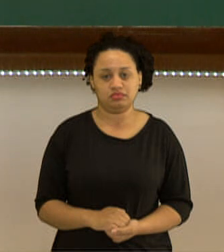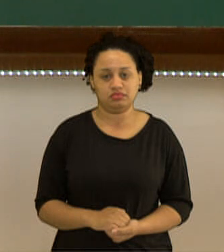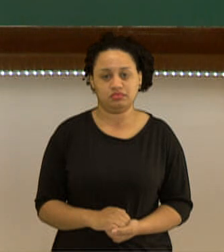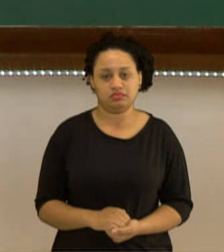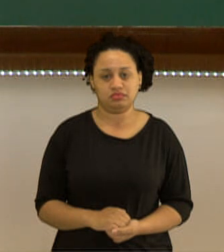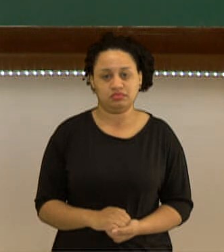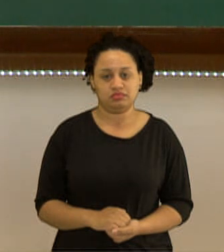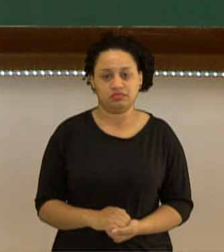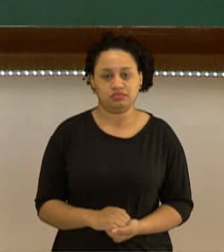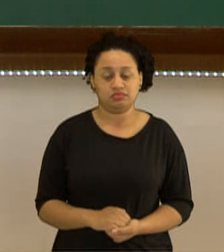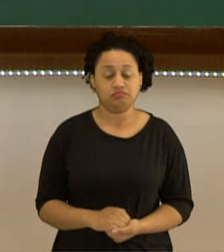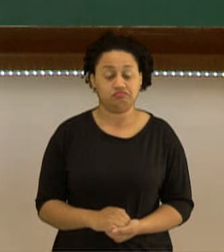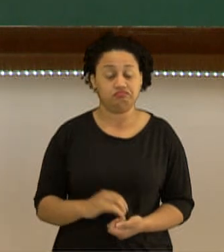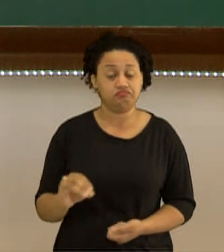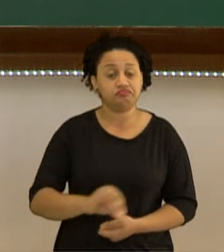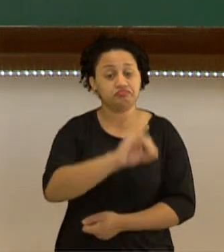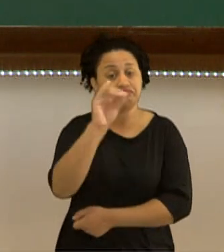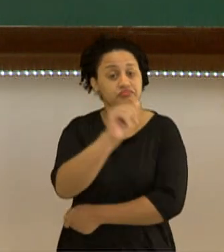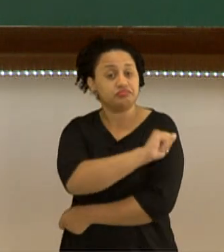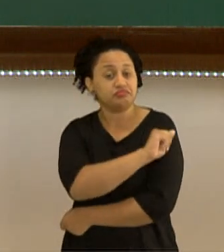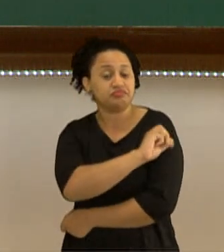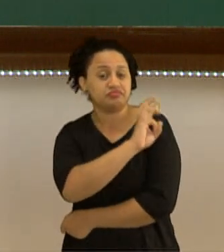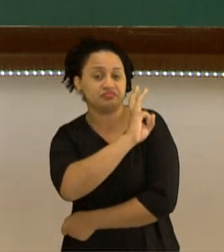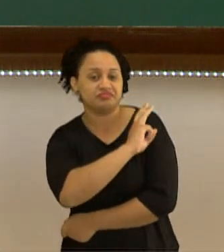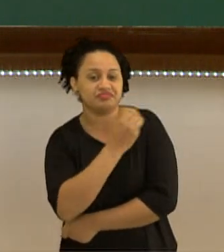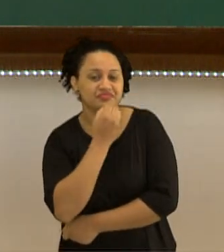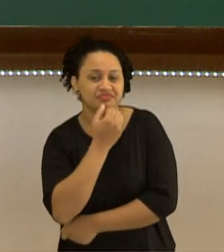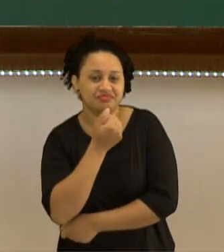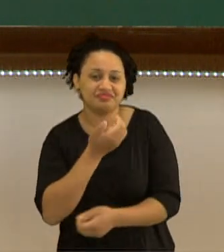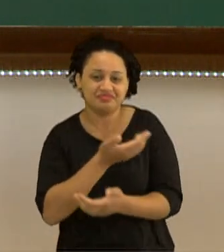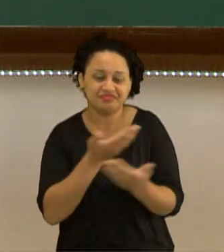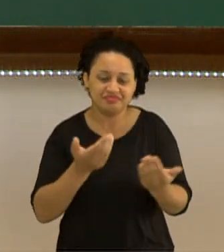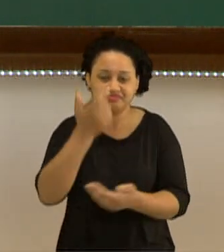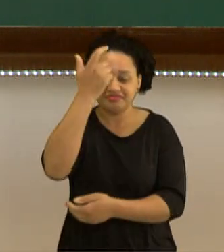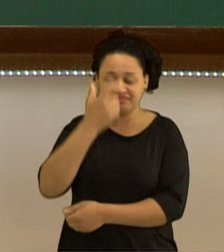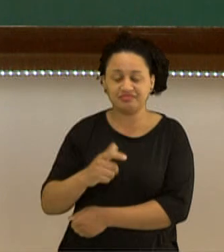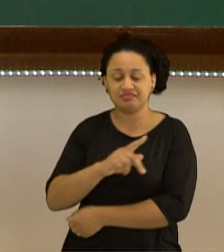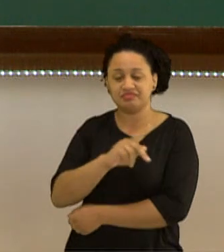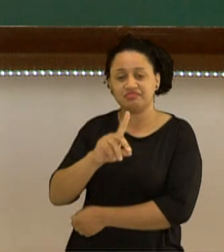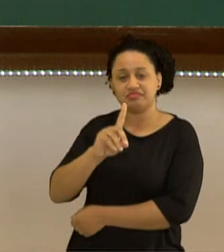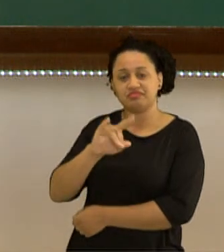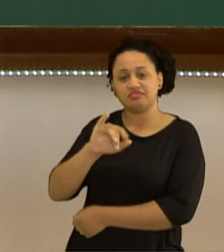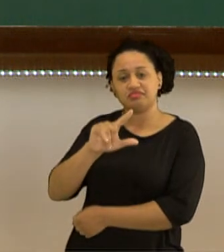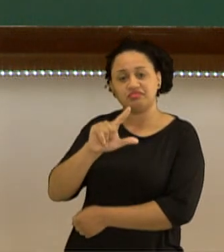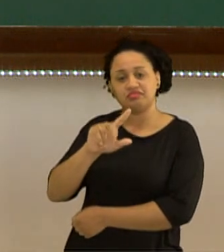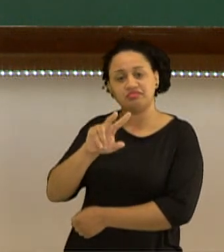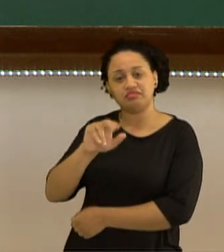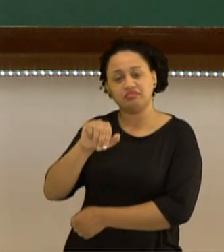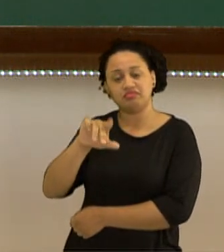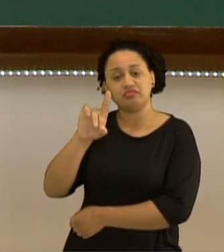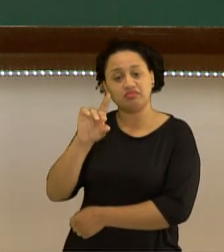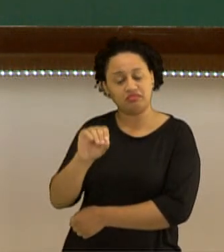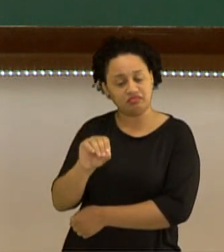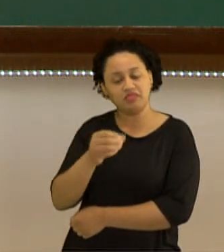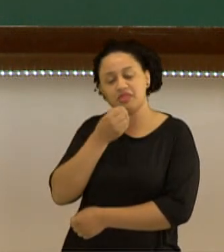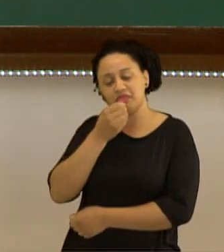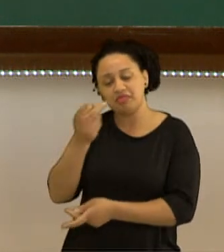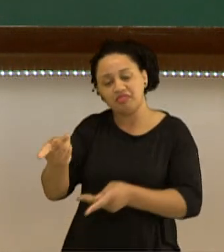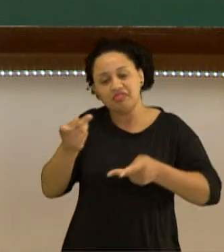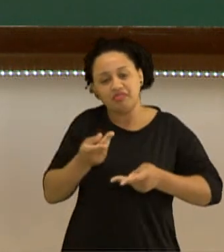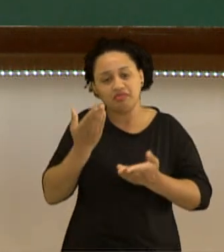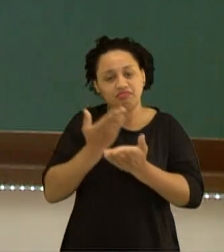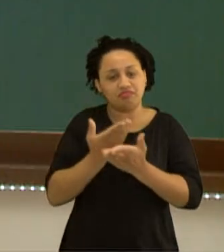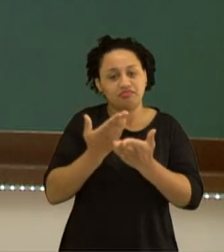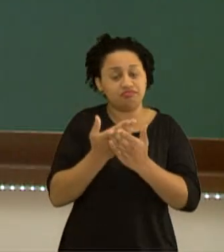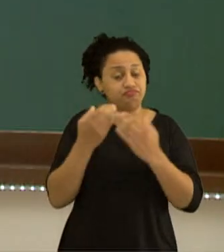Olá, estudantes da terceira série, tudo bem com vocês? Eu sou o professor Gilvano e sejam bem-vindos a mais uma aula de Educação